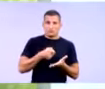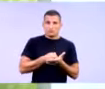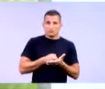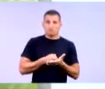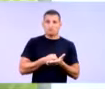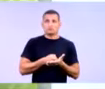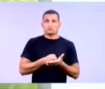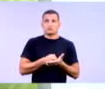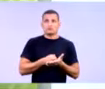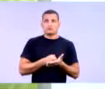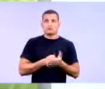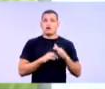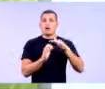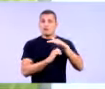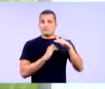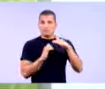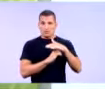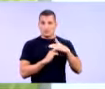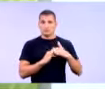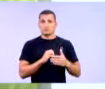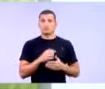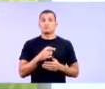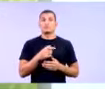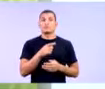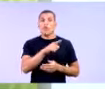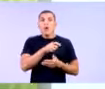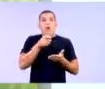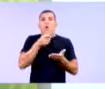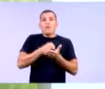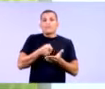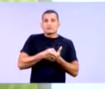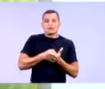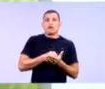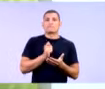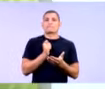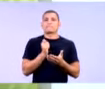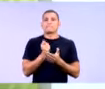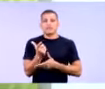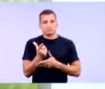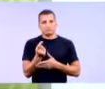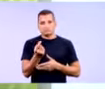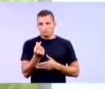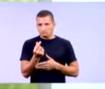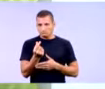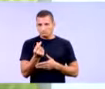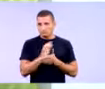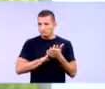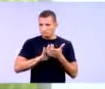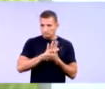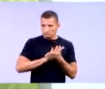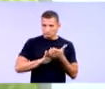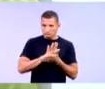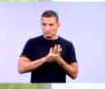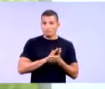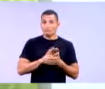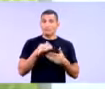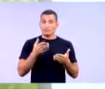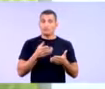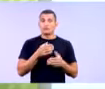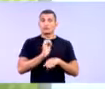obrigatório, a empresa, ela não é obrigada a te oferecer remuneração e nenhum benefício, né? Então, no